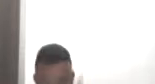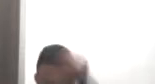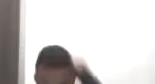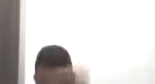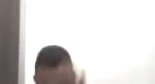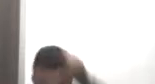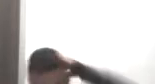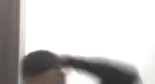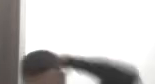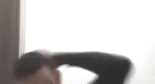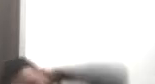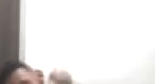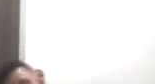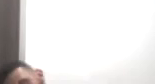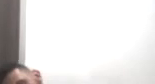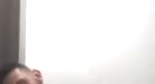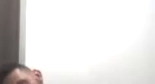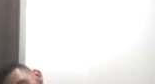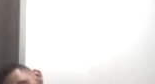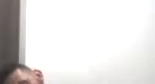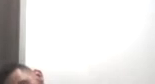Porém, existe